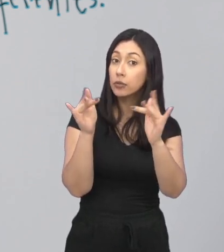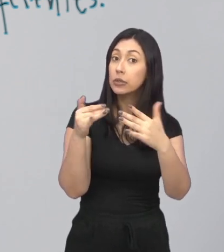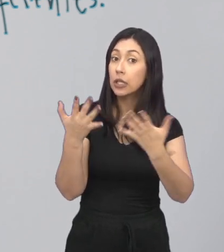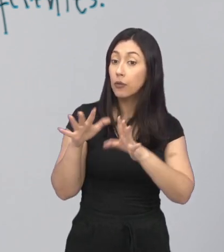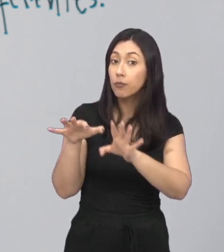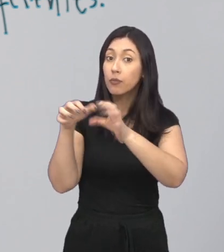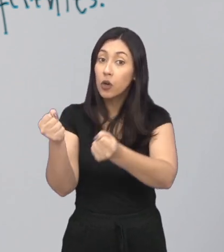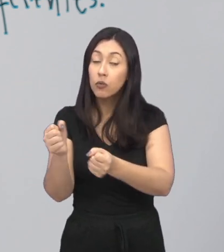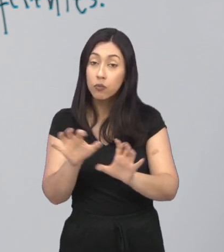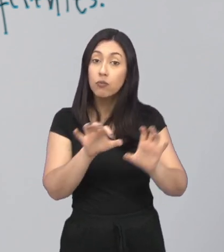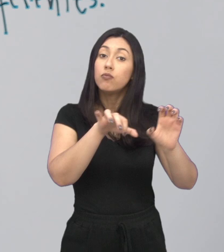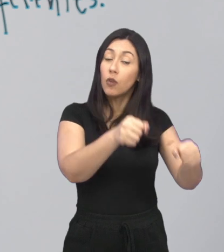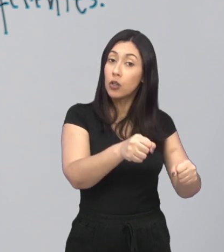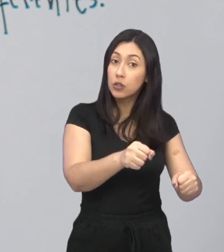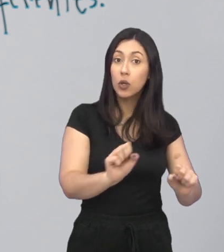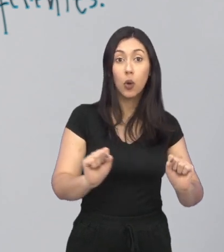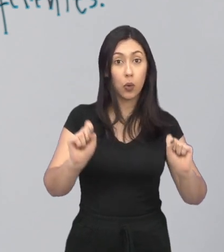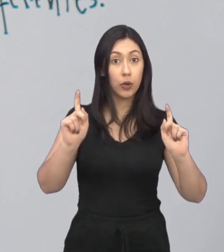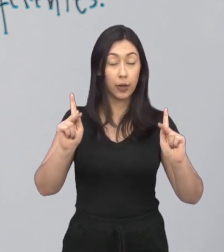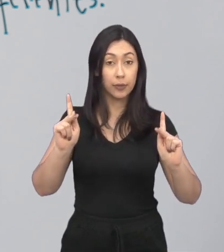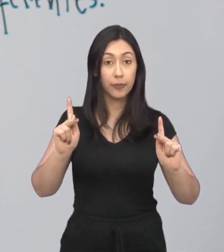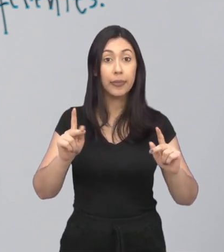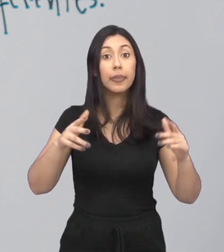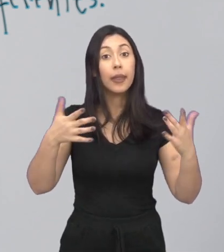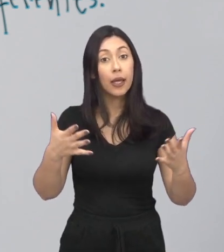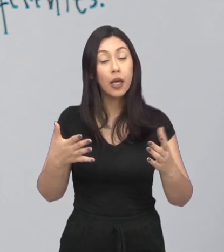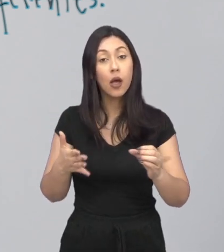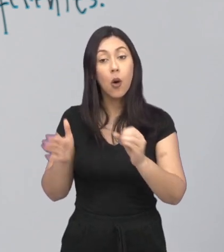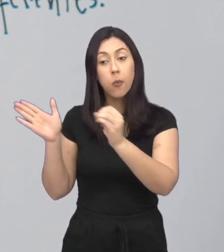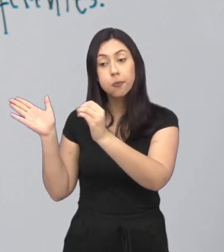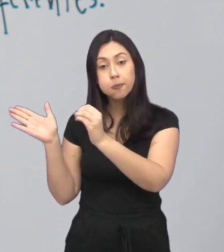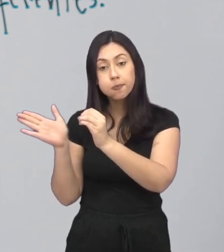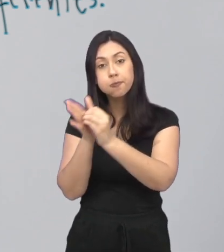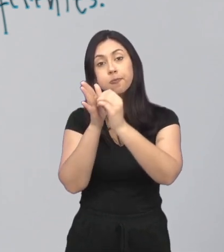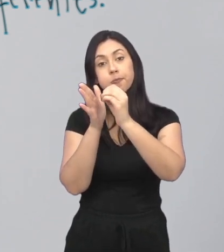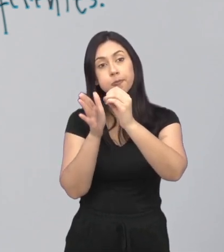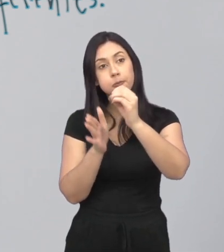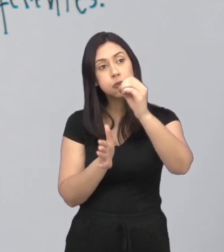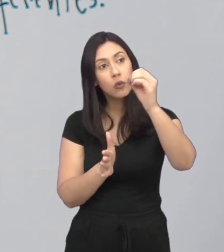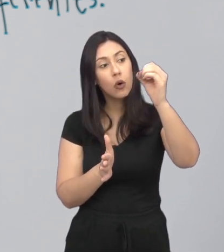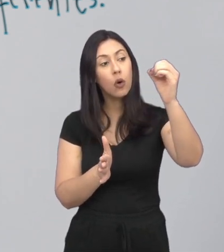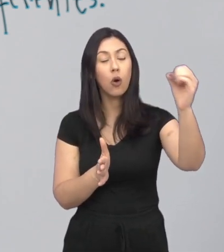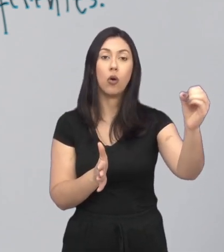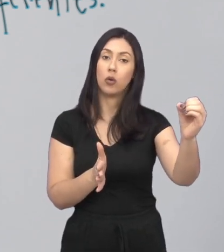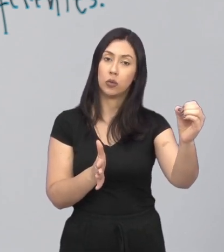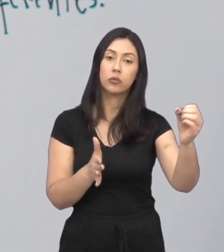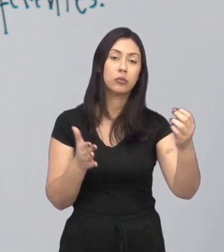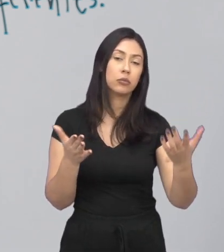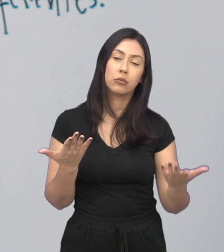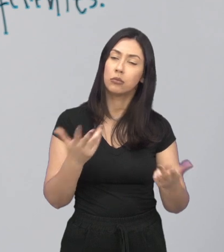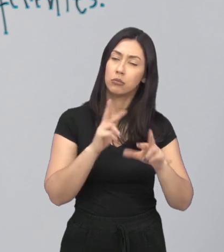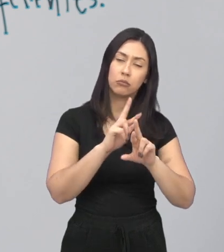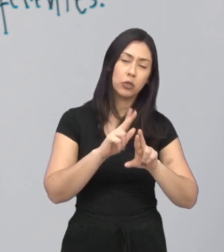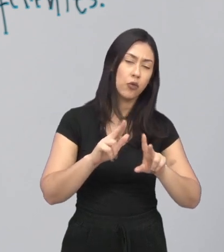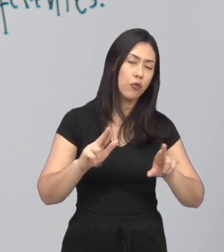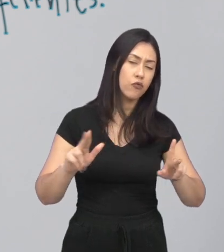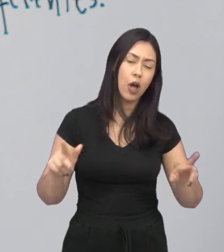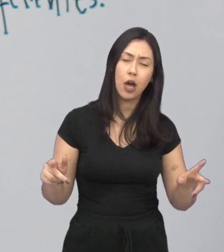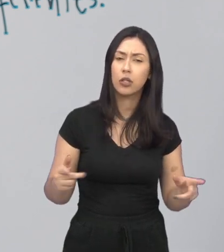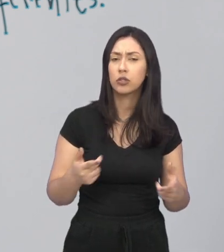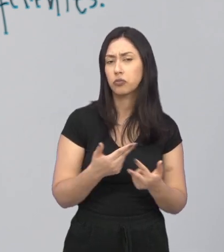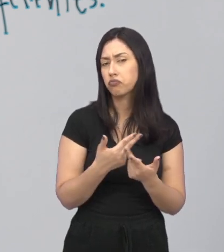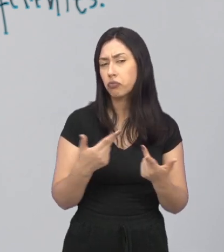reação tá bom E aí a a a Bola Ela é projetada devido a a vários fatores como deformação da